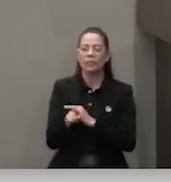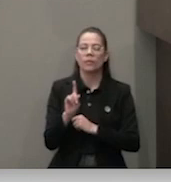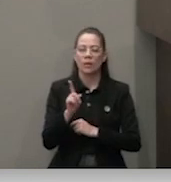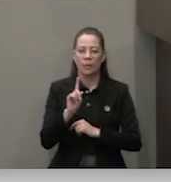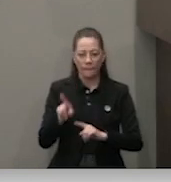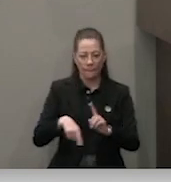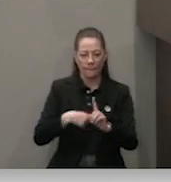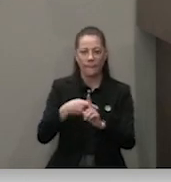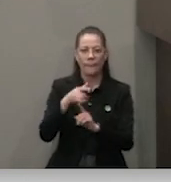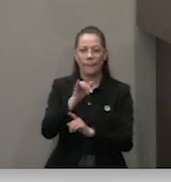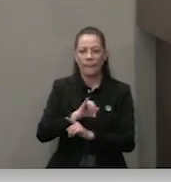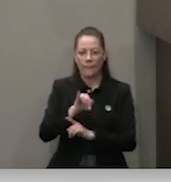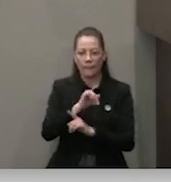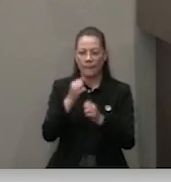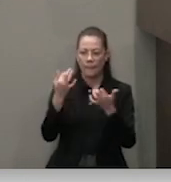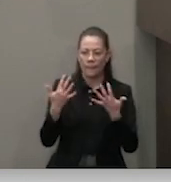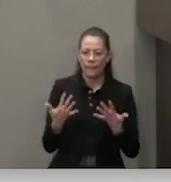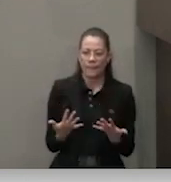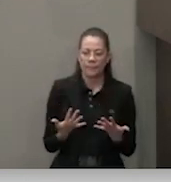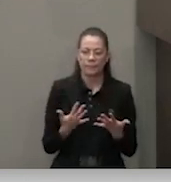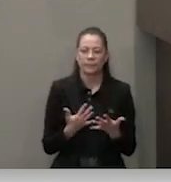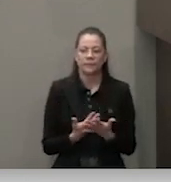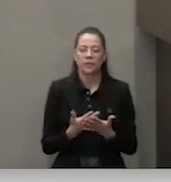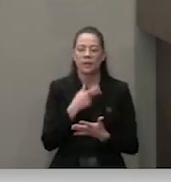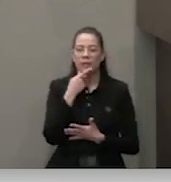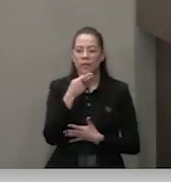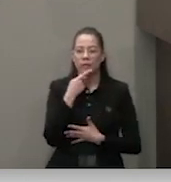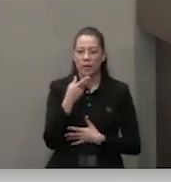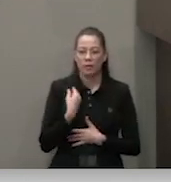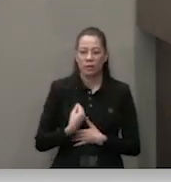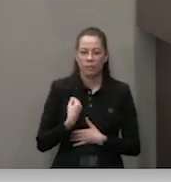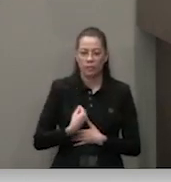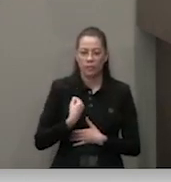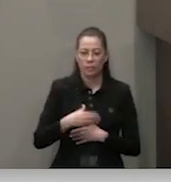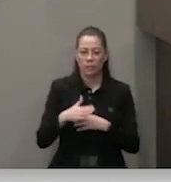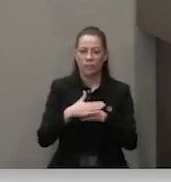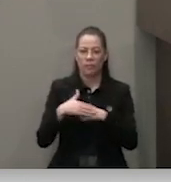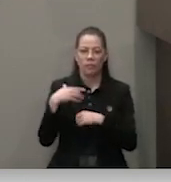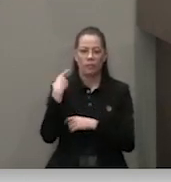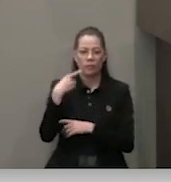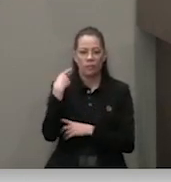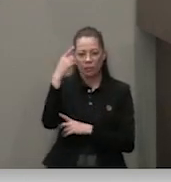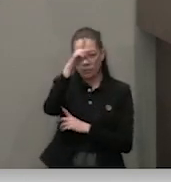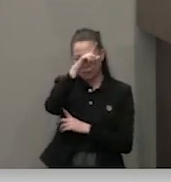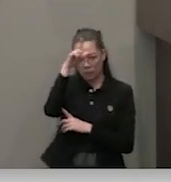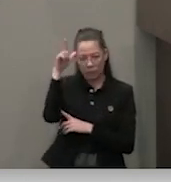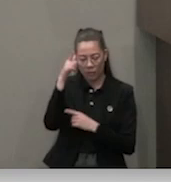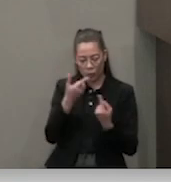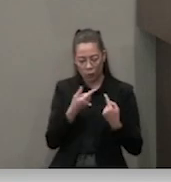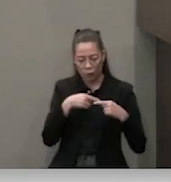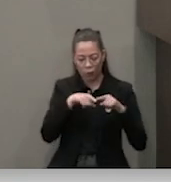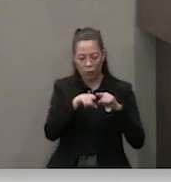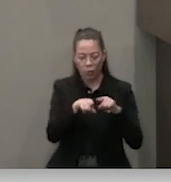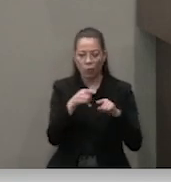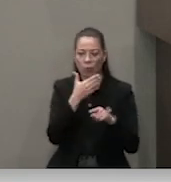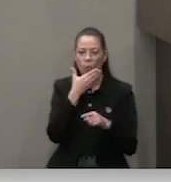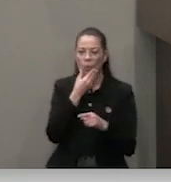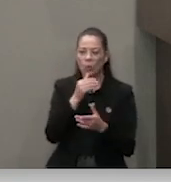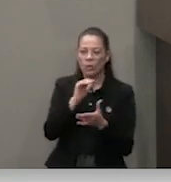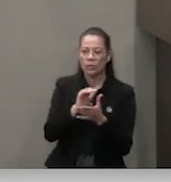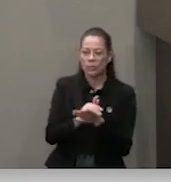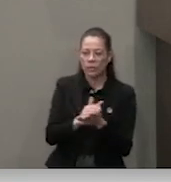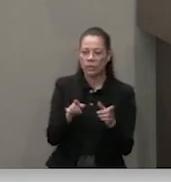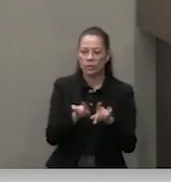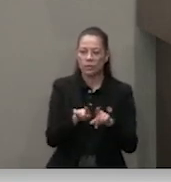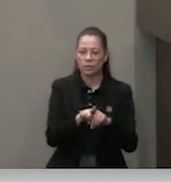mais relevantes e destacadas aqui dizer que a presença do nosso querido Deputado Luciano junto né seu esposo né